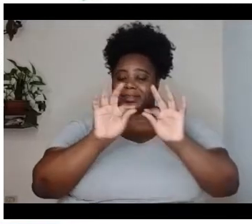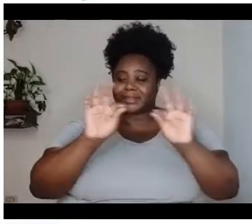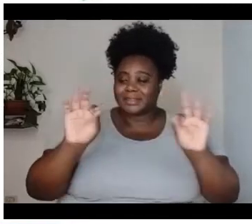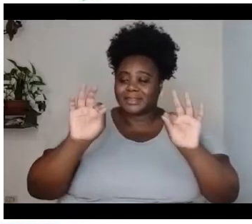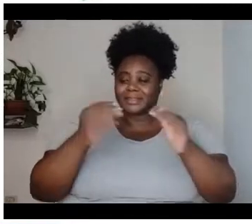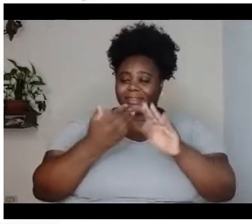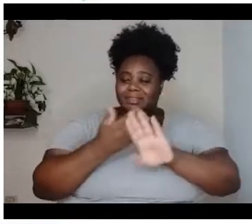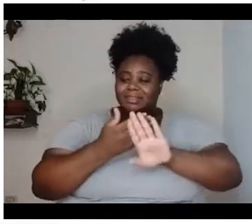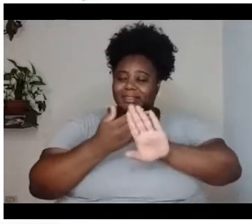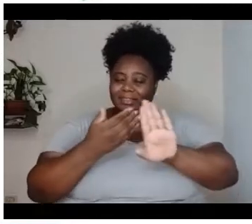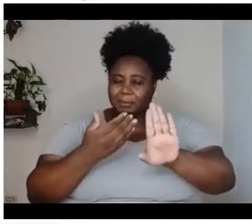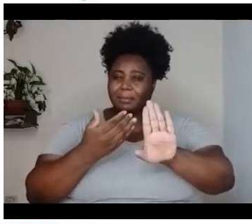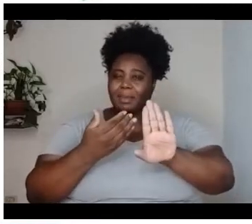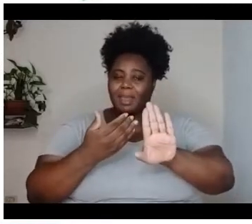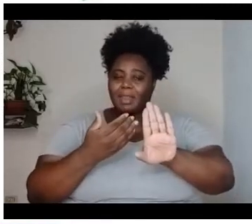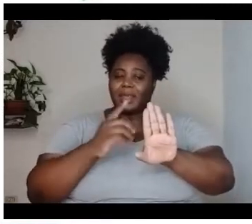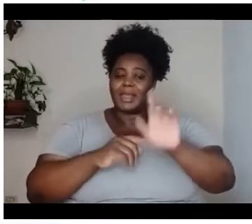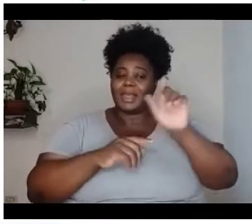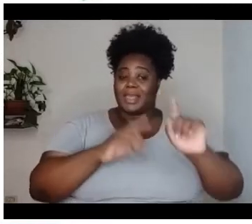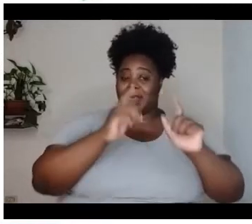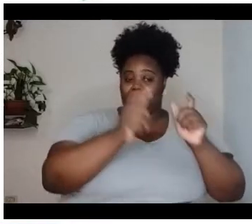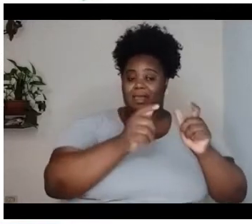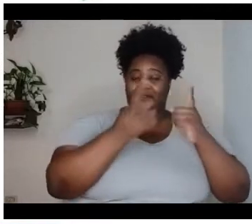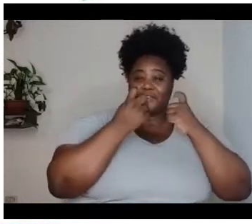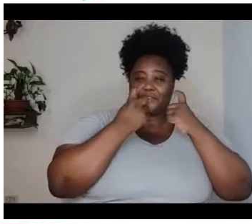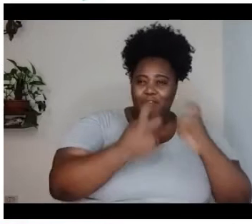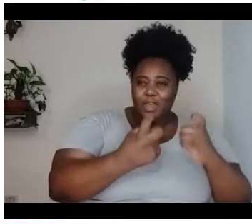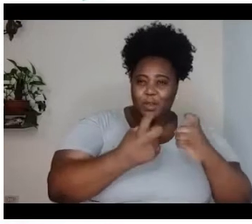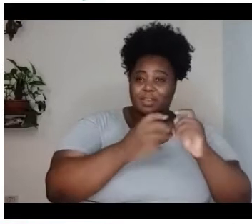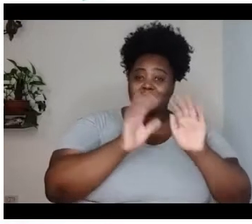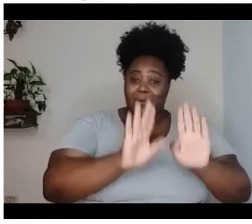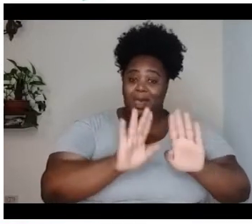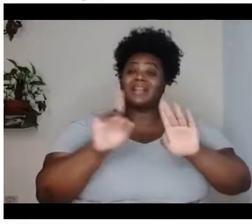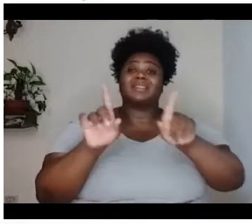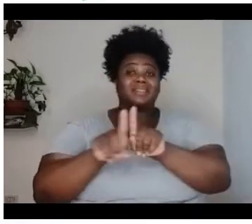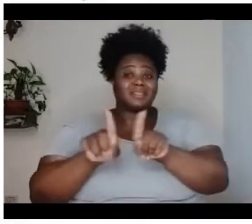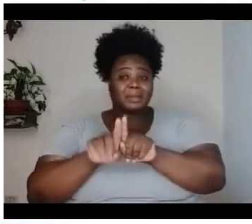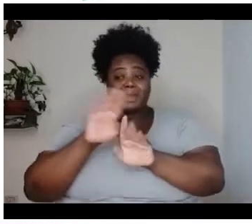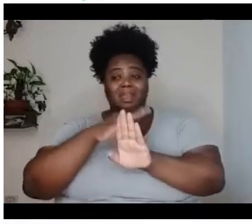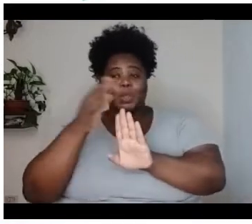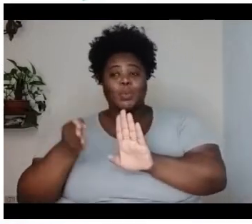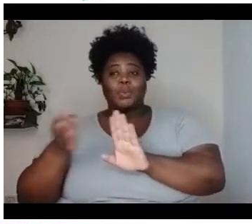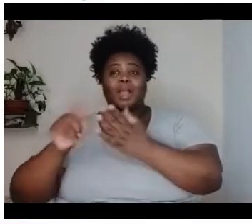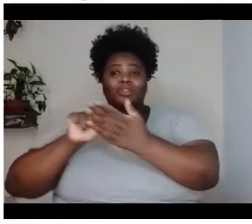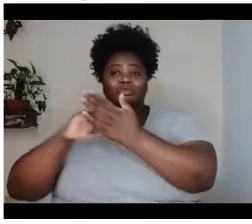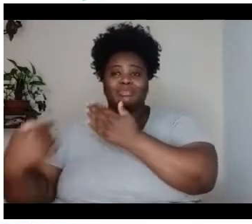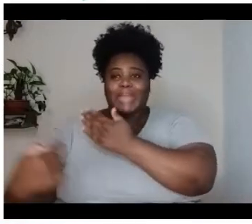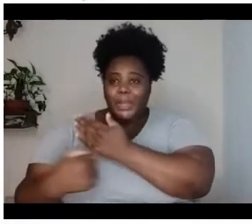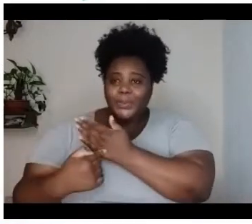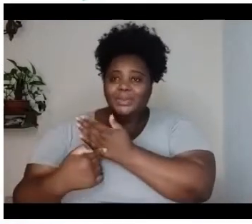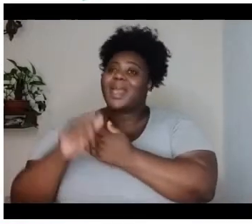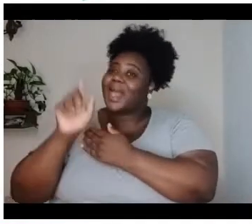entre questões de violência, mas também com esse lado da ironia, ele